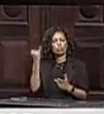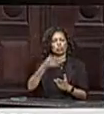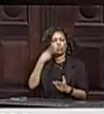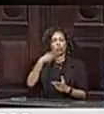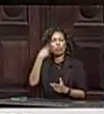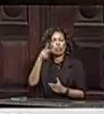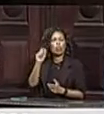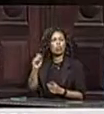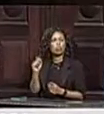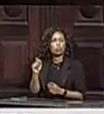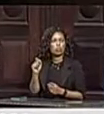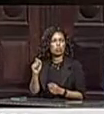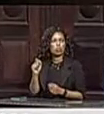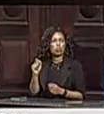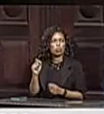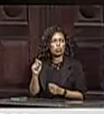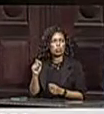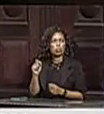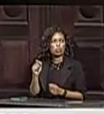que